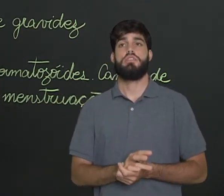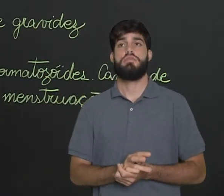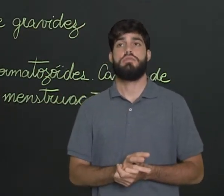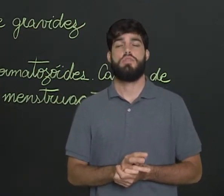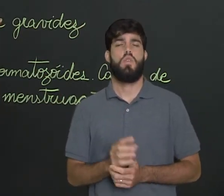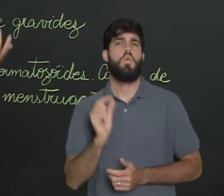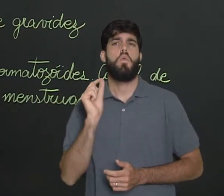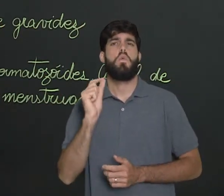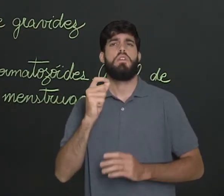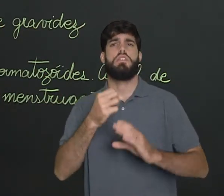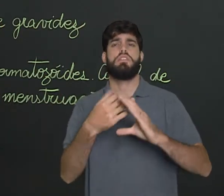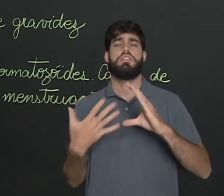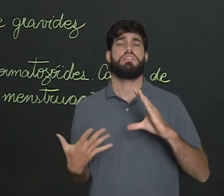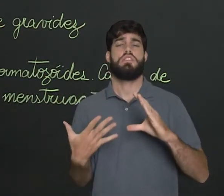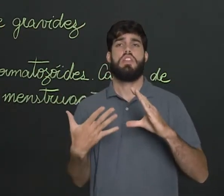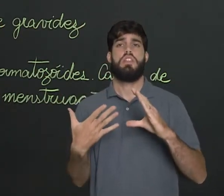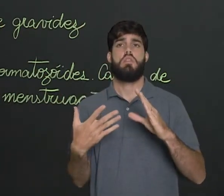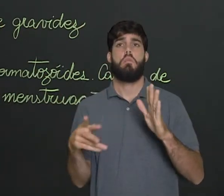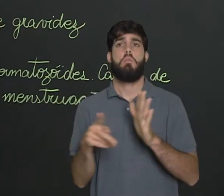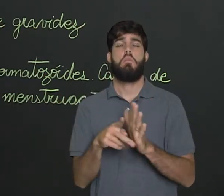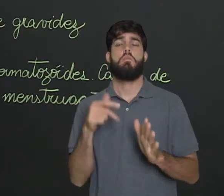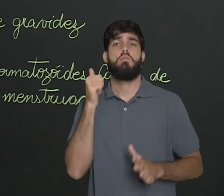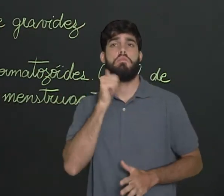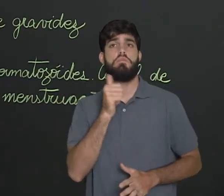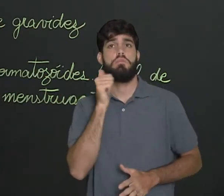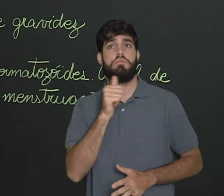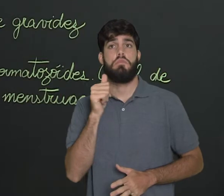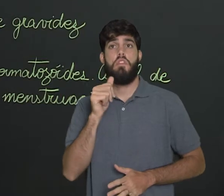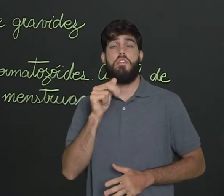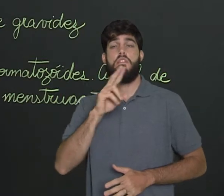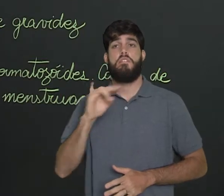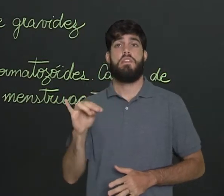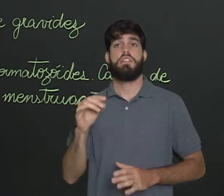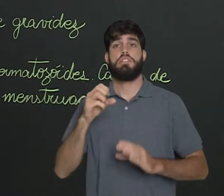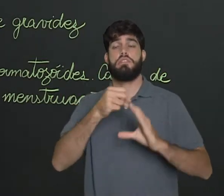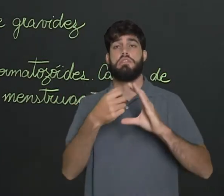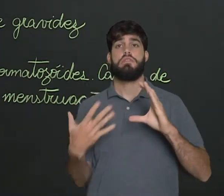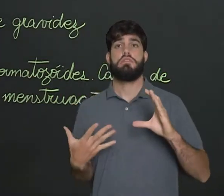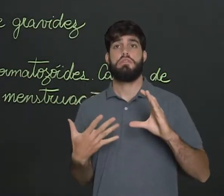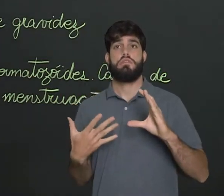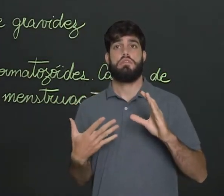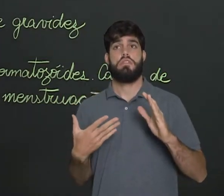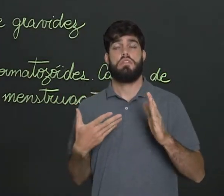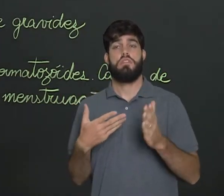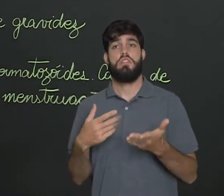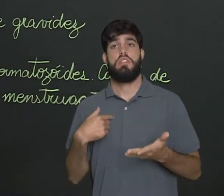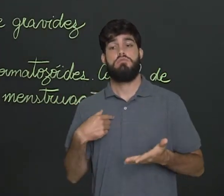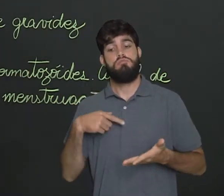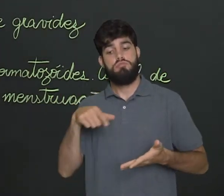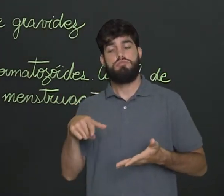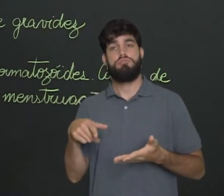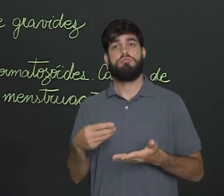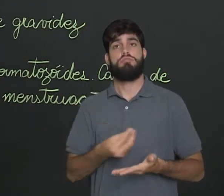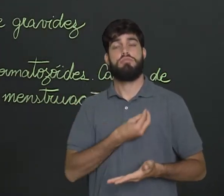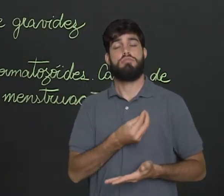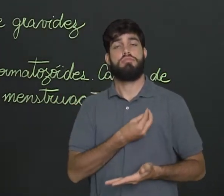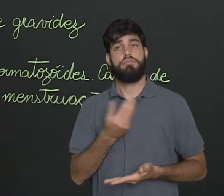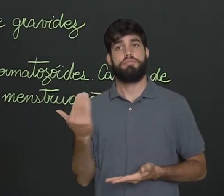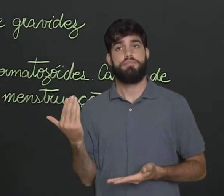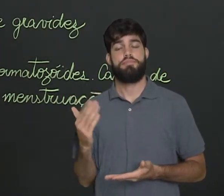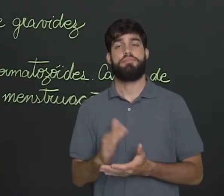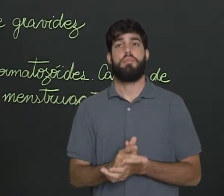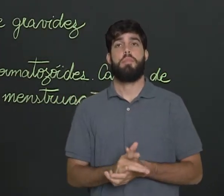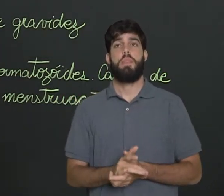O que caracteriza uma mulher? Ela vai ser caracterizada, então, pela presença desses órgãos e a atuação